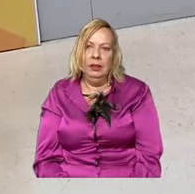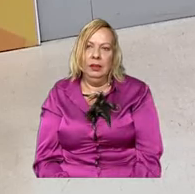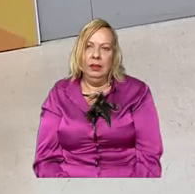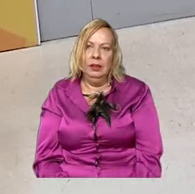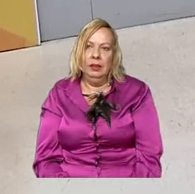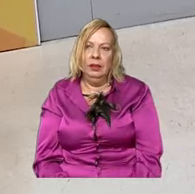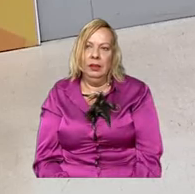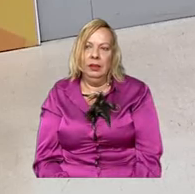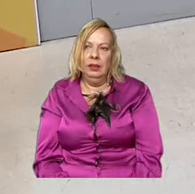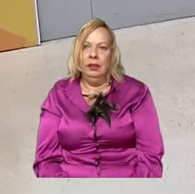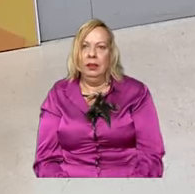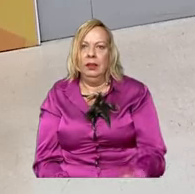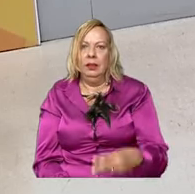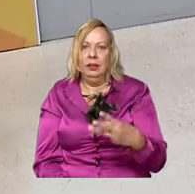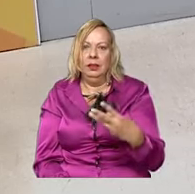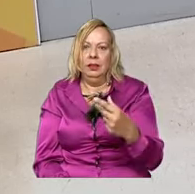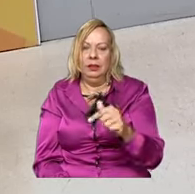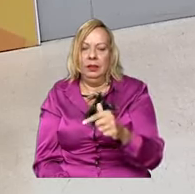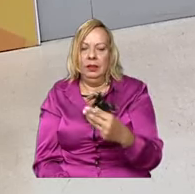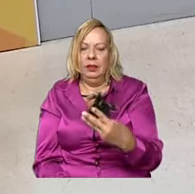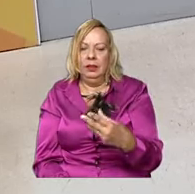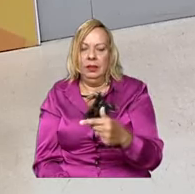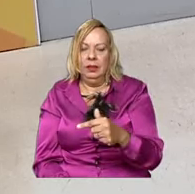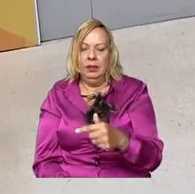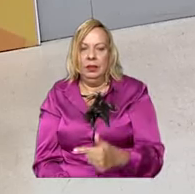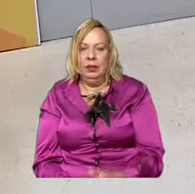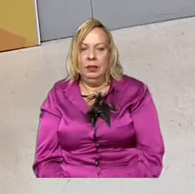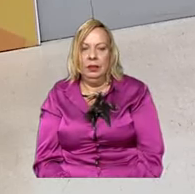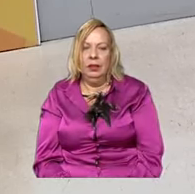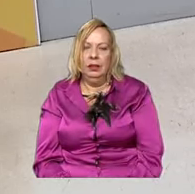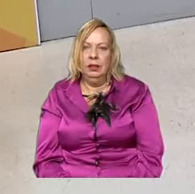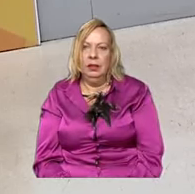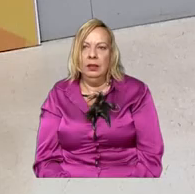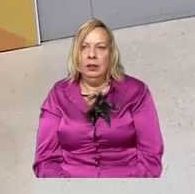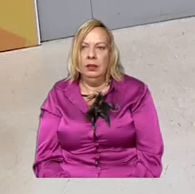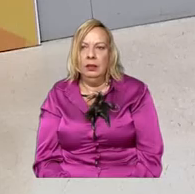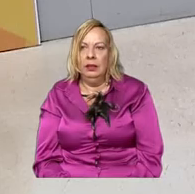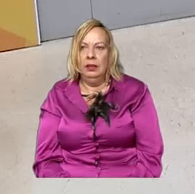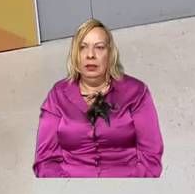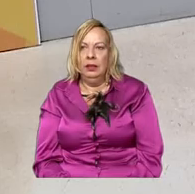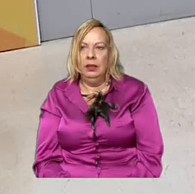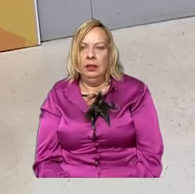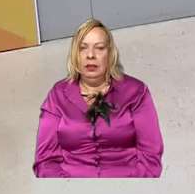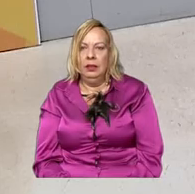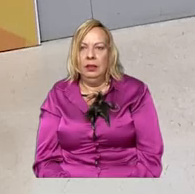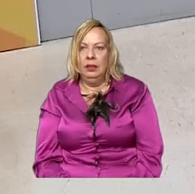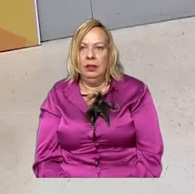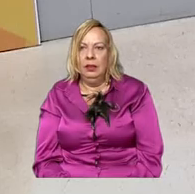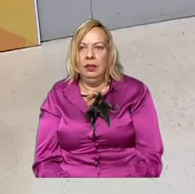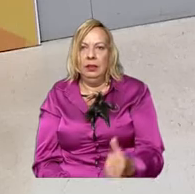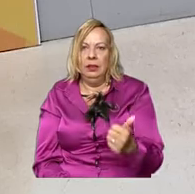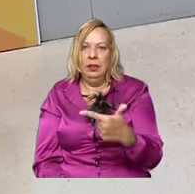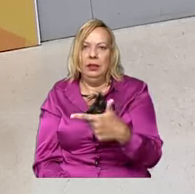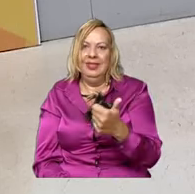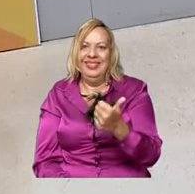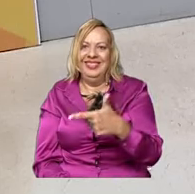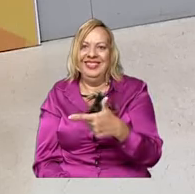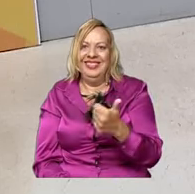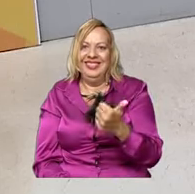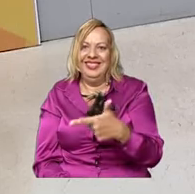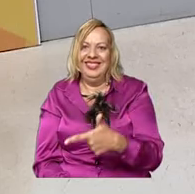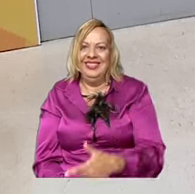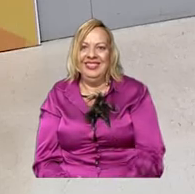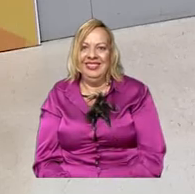50. 37. 37. Valendo. 37. E agora 12. 12.